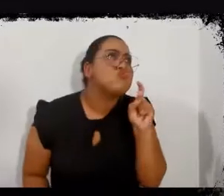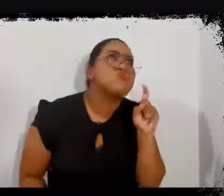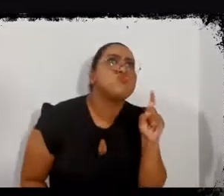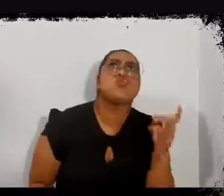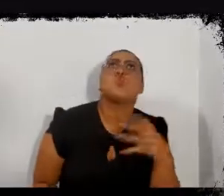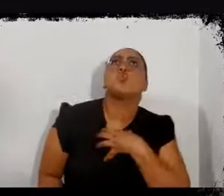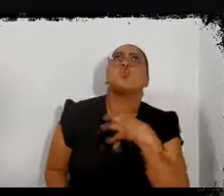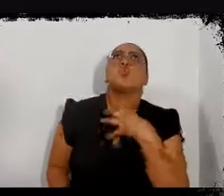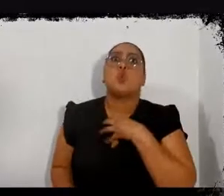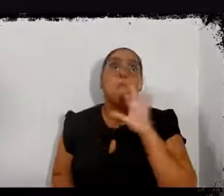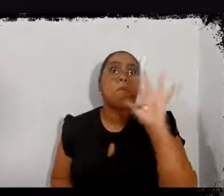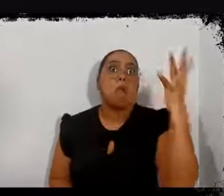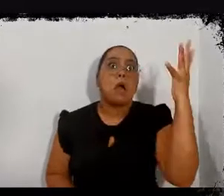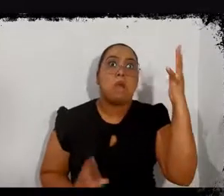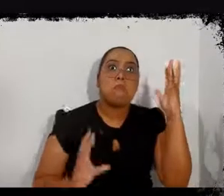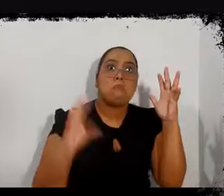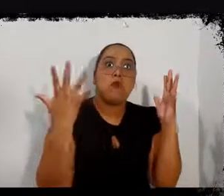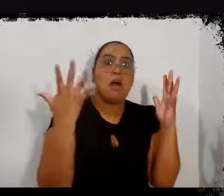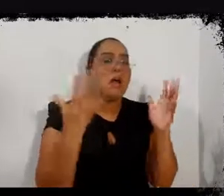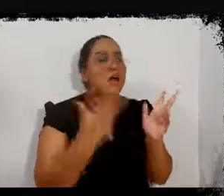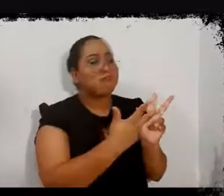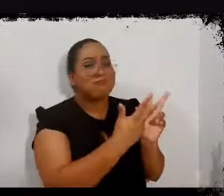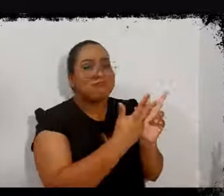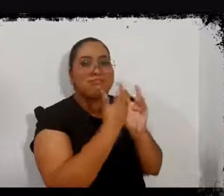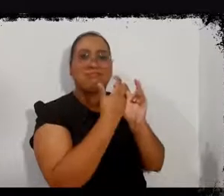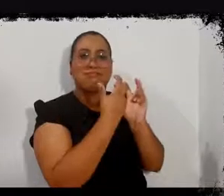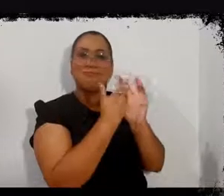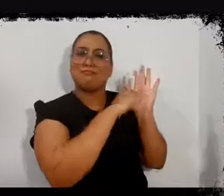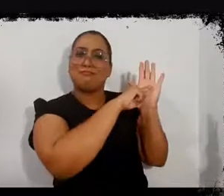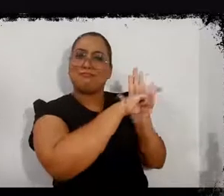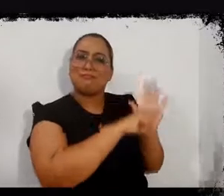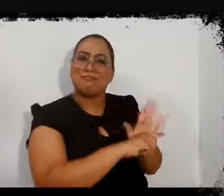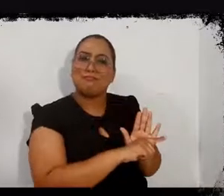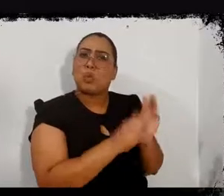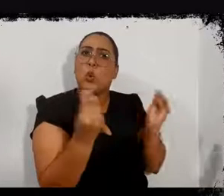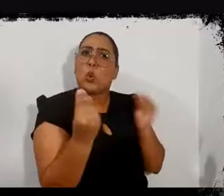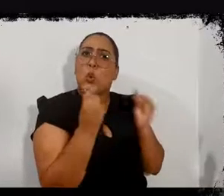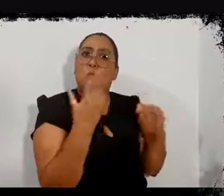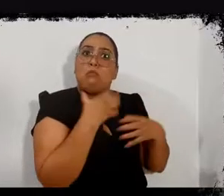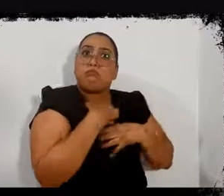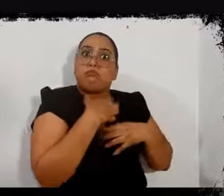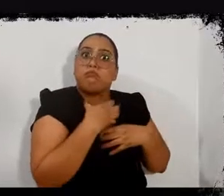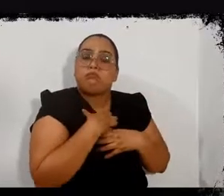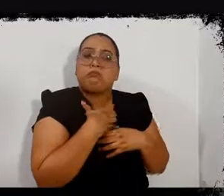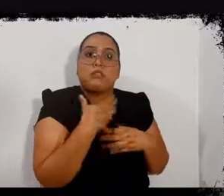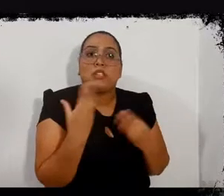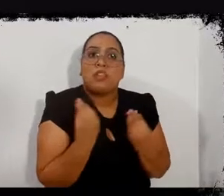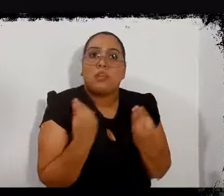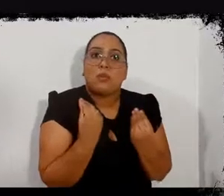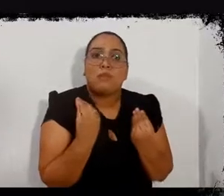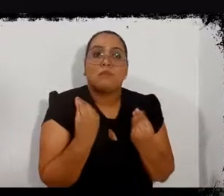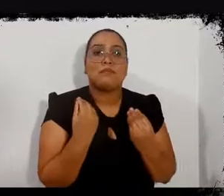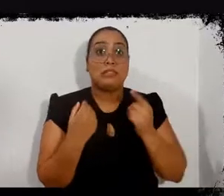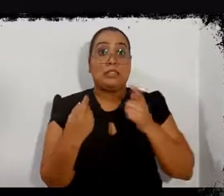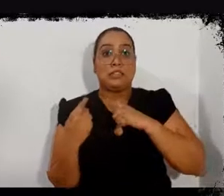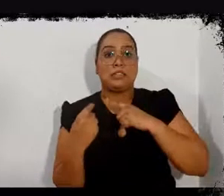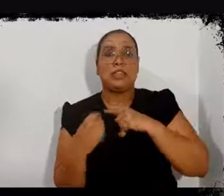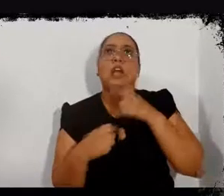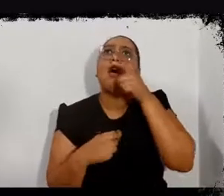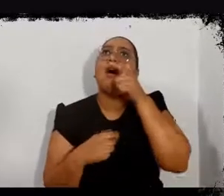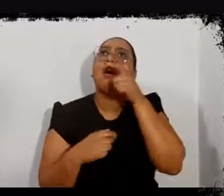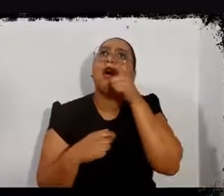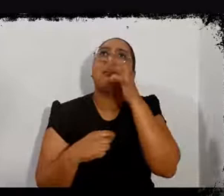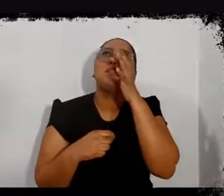Essas relações poderiam se dar cotidianamente na contemplação do nascer